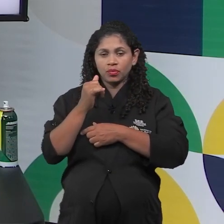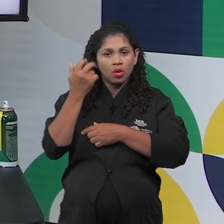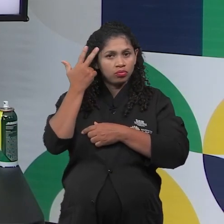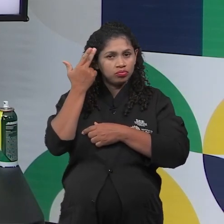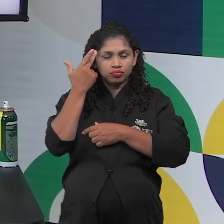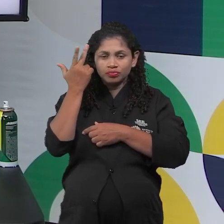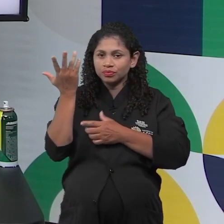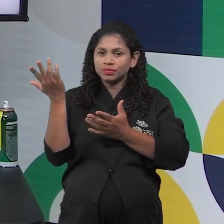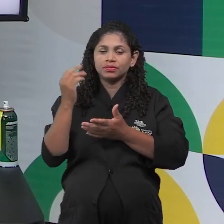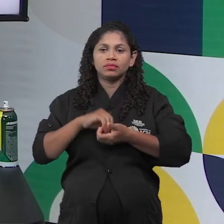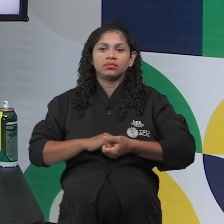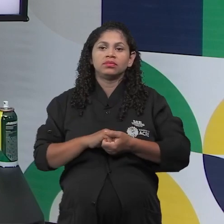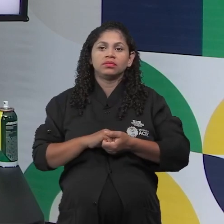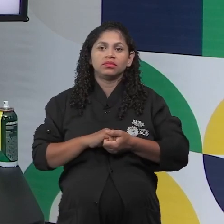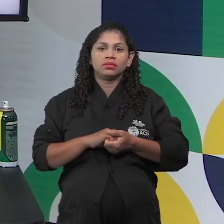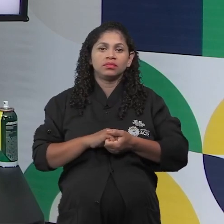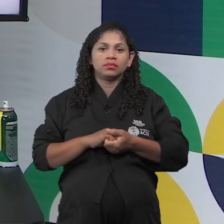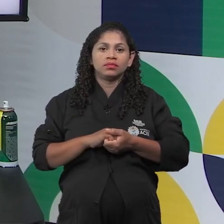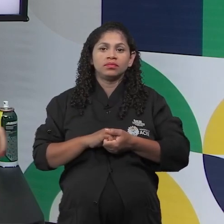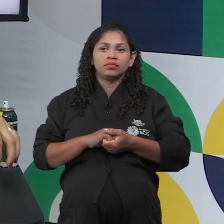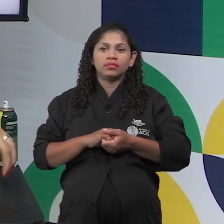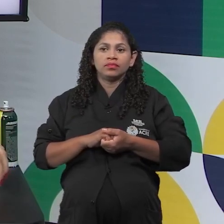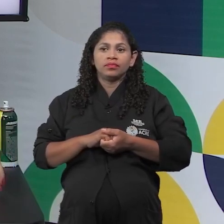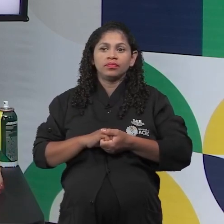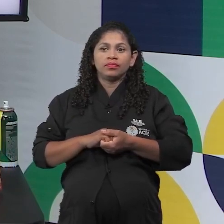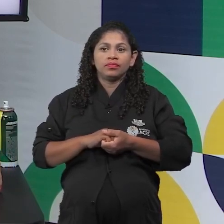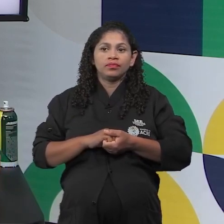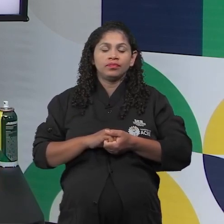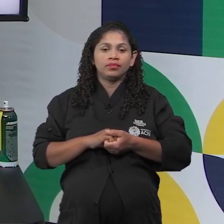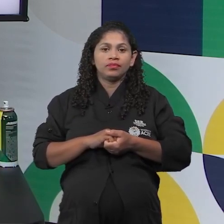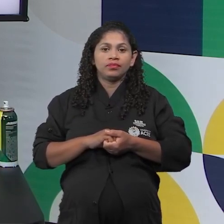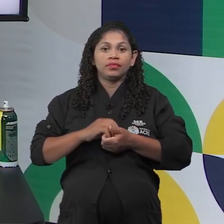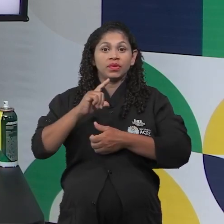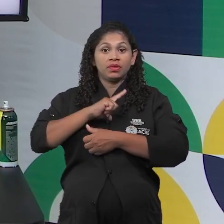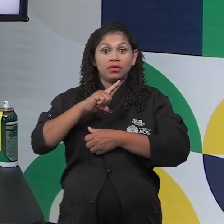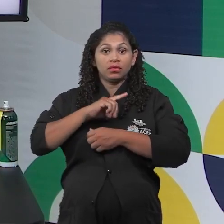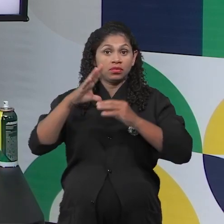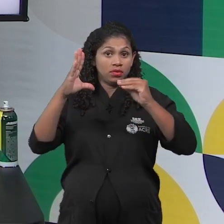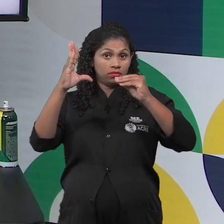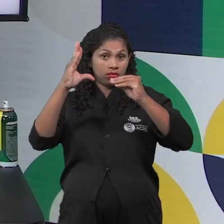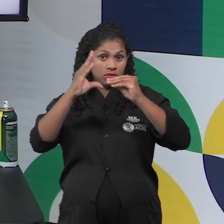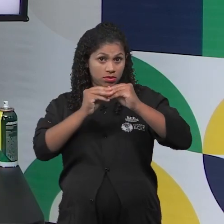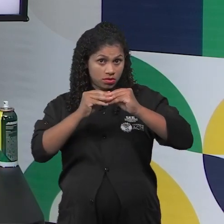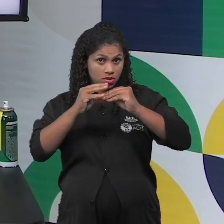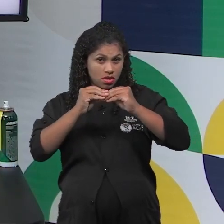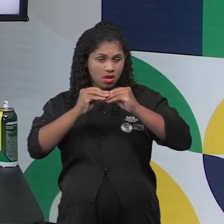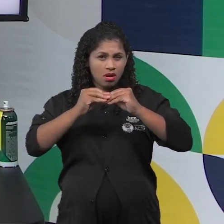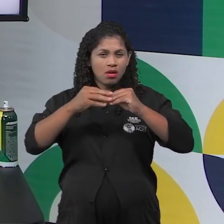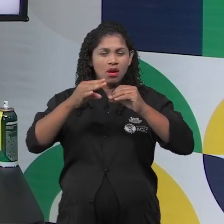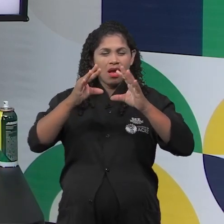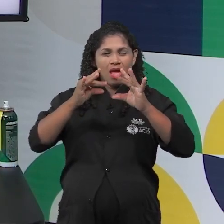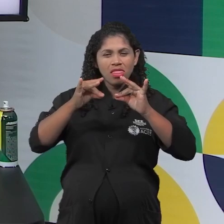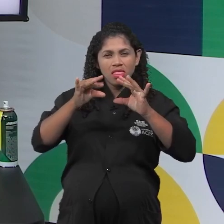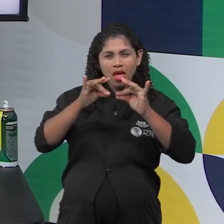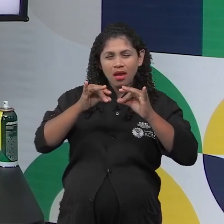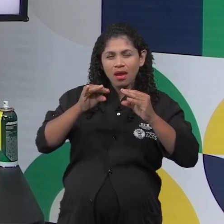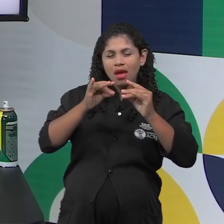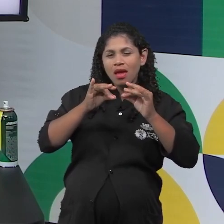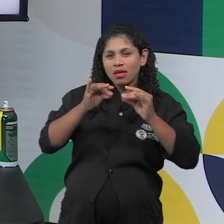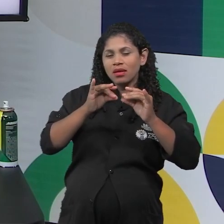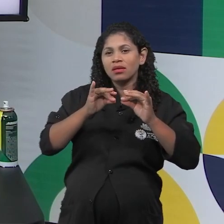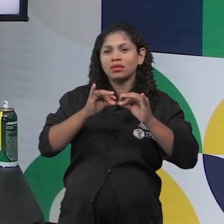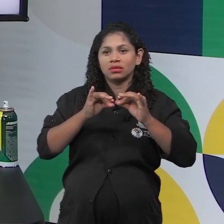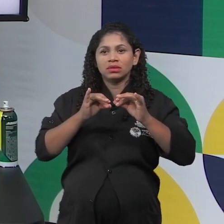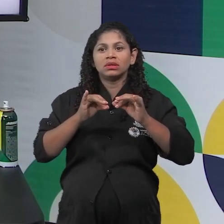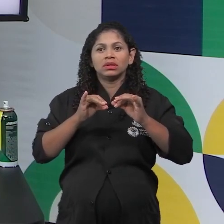né, de medicamentos. A gente tem as cápsulas gelatinosas. Então, a cápsula gelatinosa, geralmente,